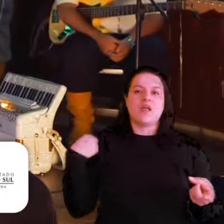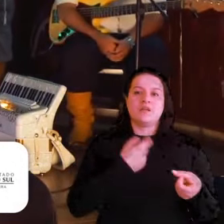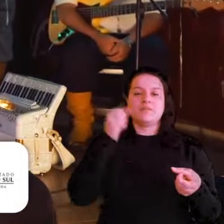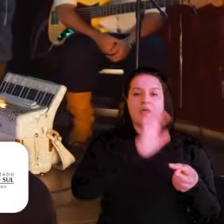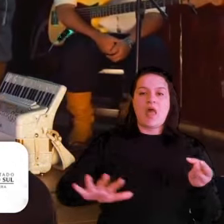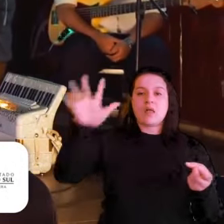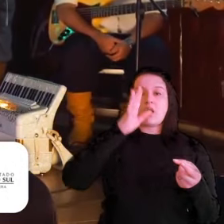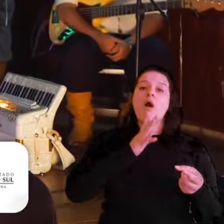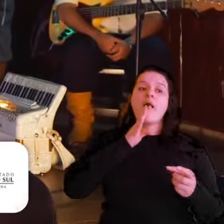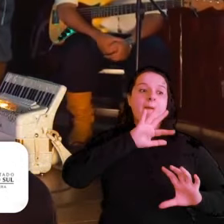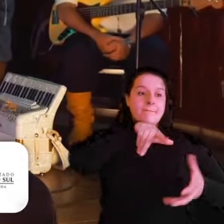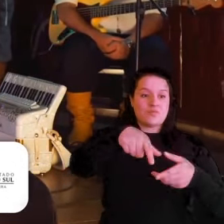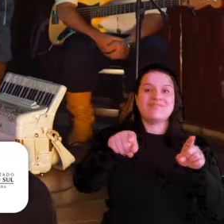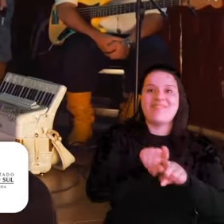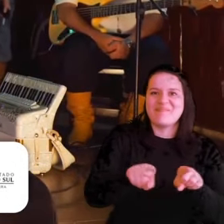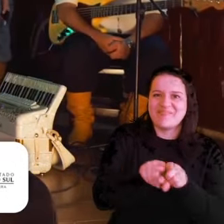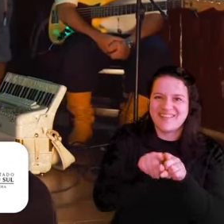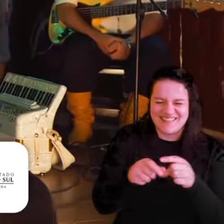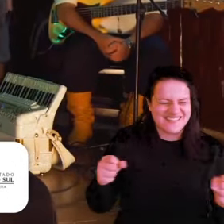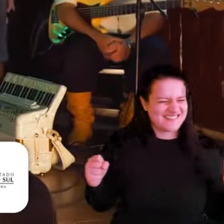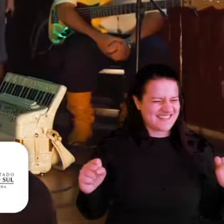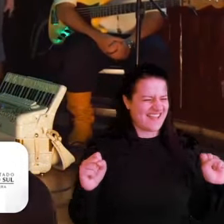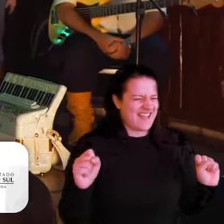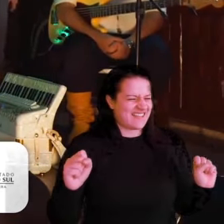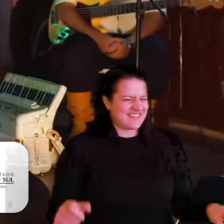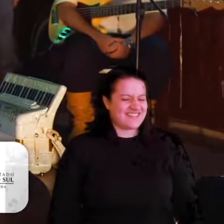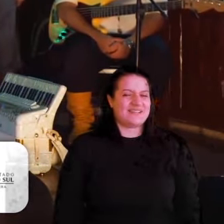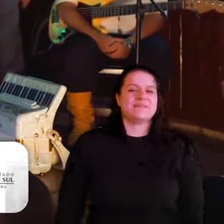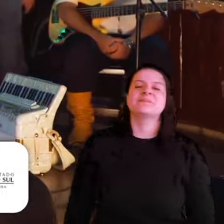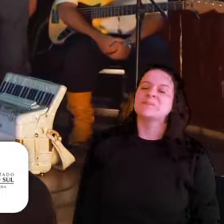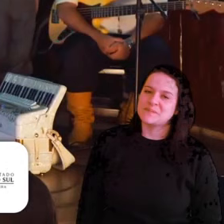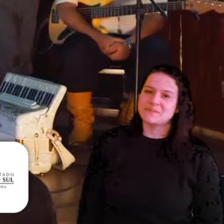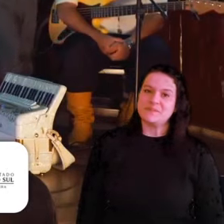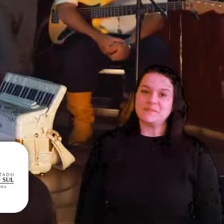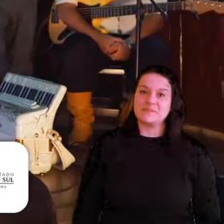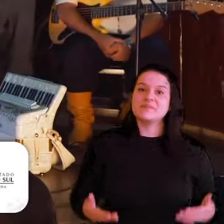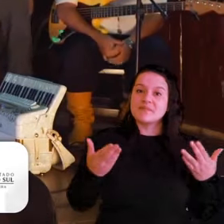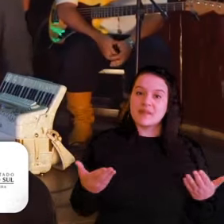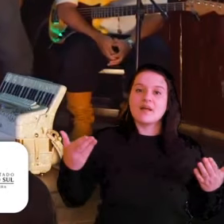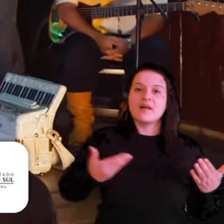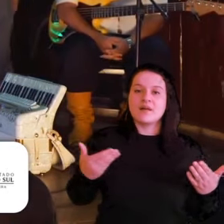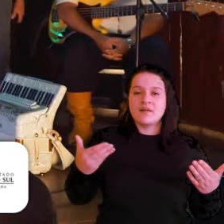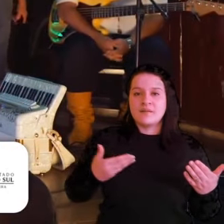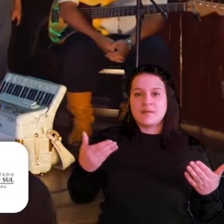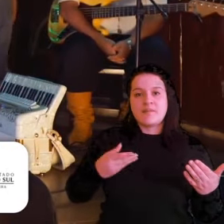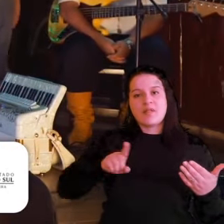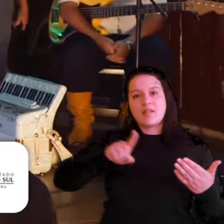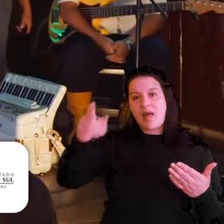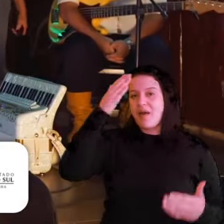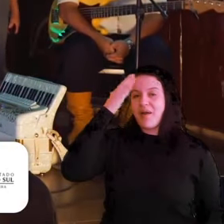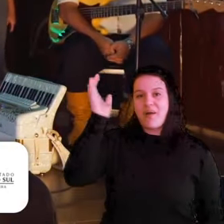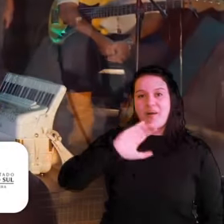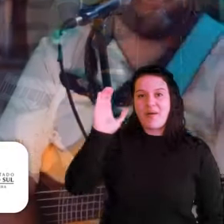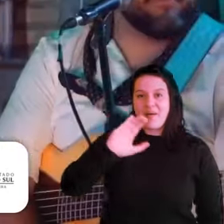vendendo Chiquito e Bordoneio para o Brasil e para o mundo daqui nos Olha dias. Olha aí. Arrasa. Diga lá, teu Chico. É o nosso amigo Miciano